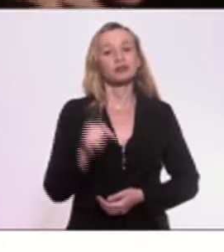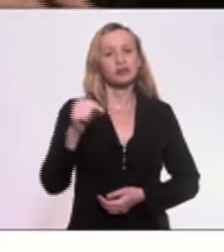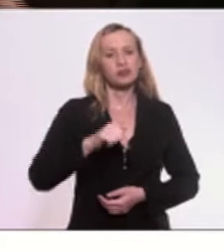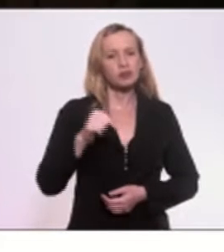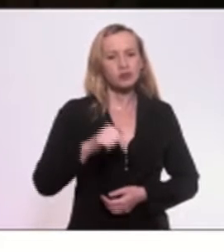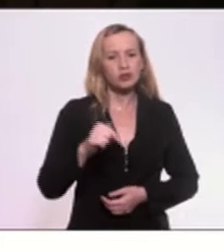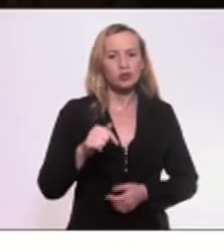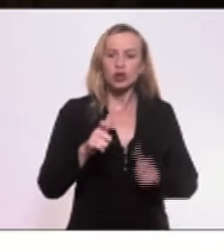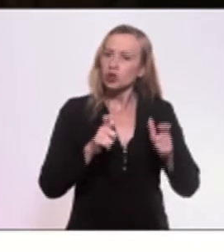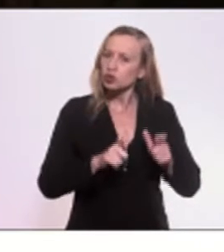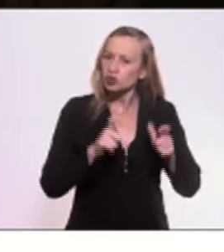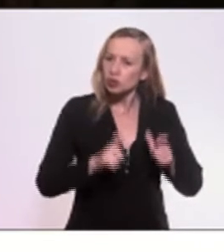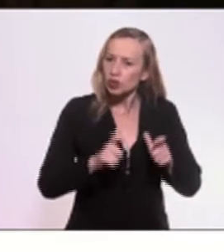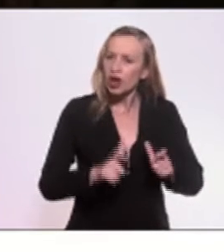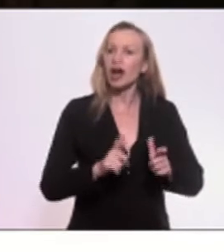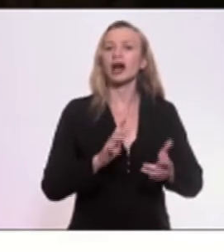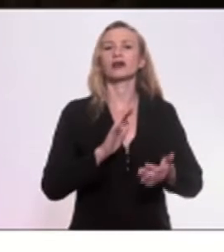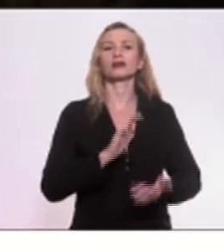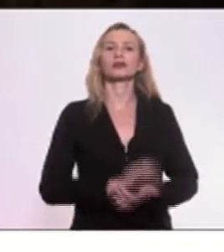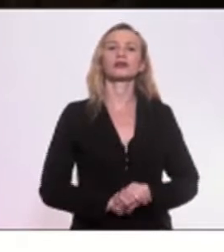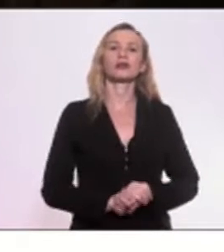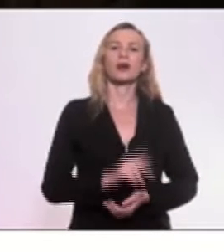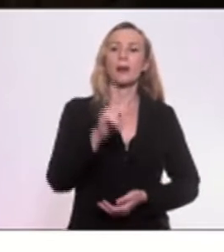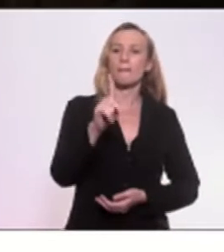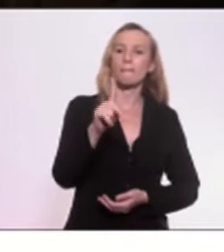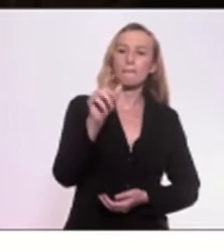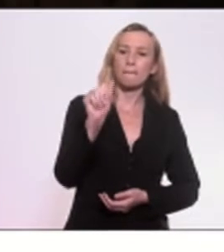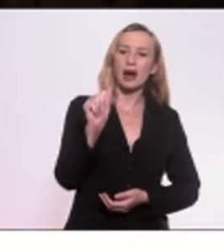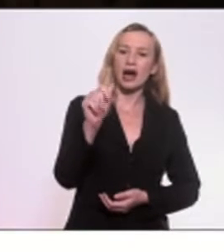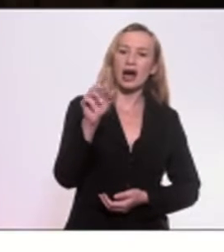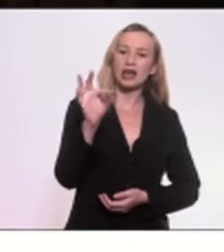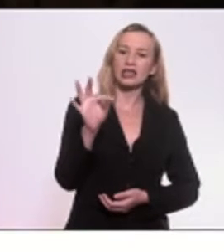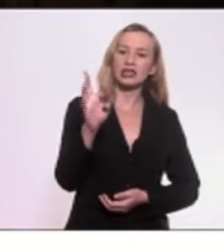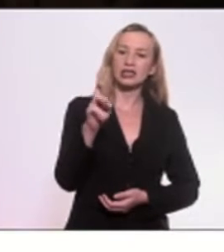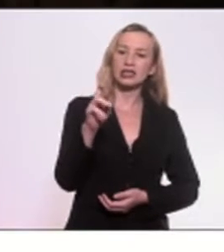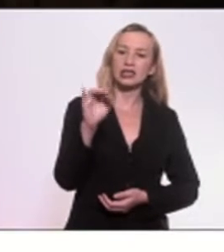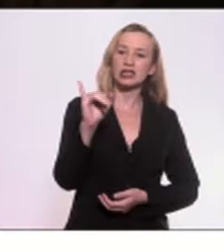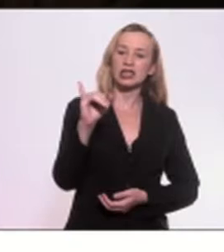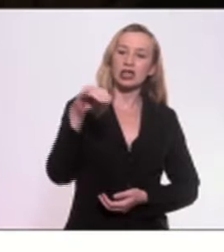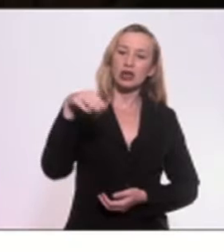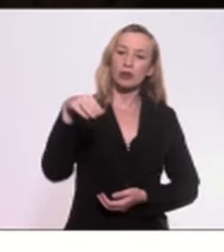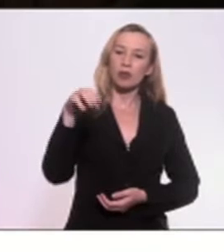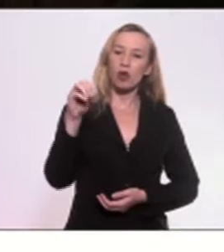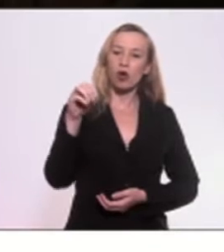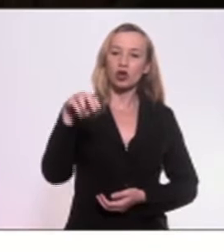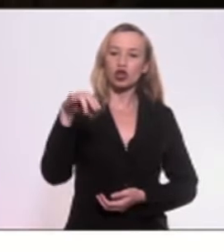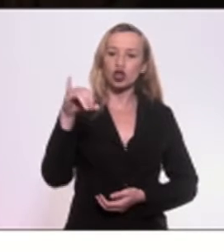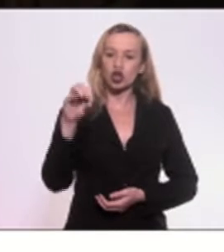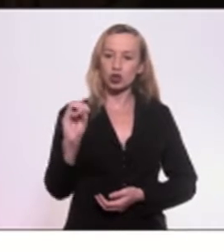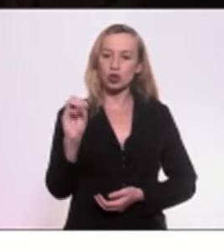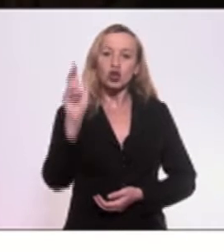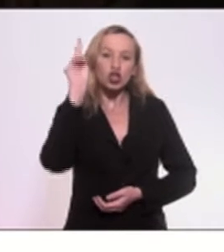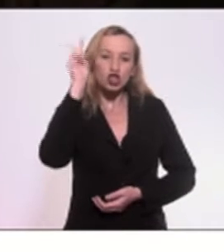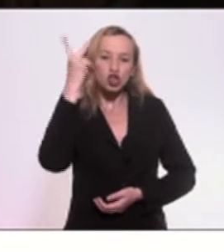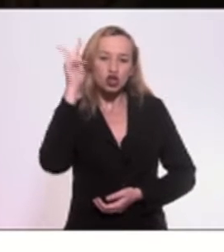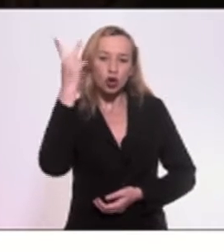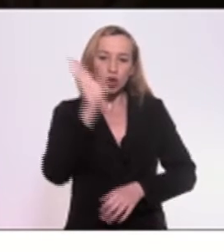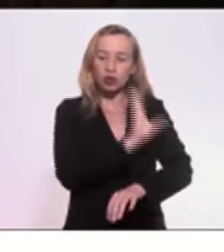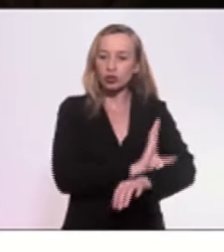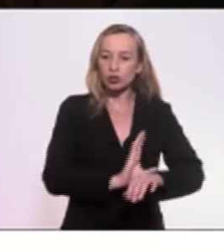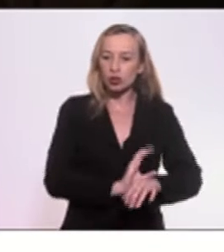neste ambiente tombado com o patrimônio histórico e cultural, o